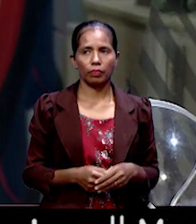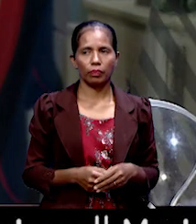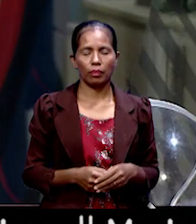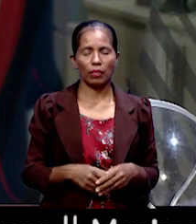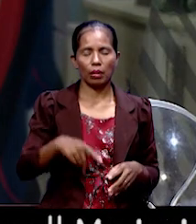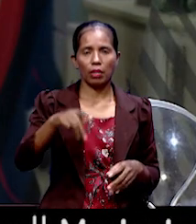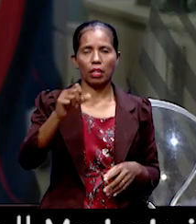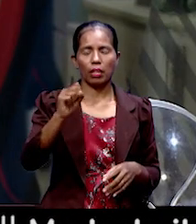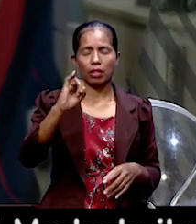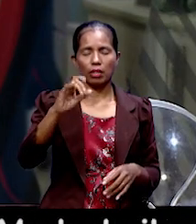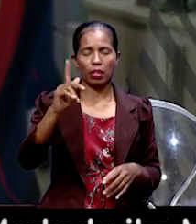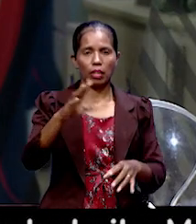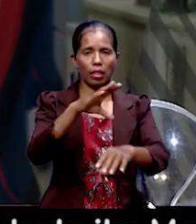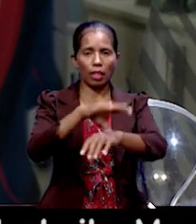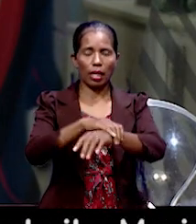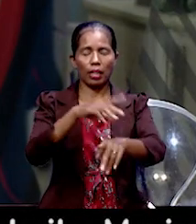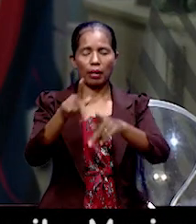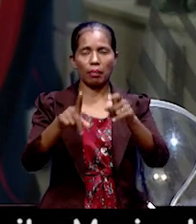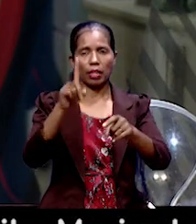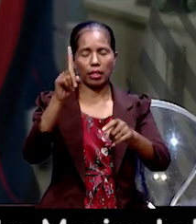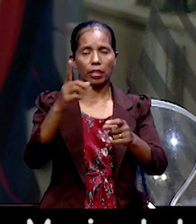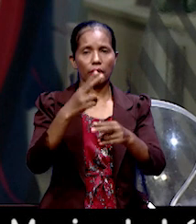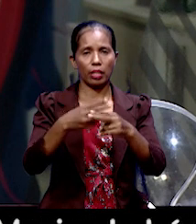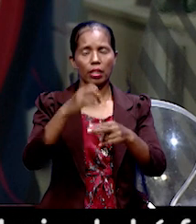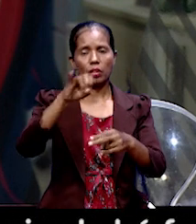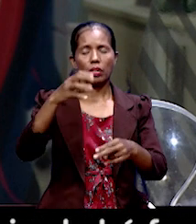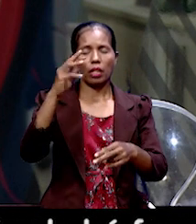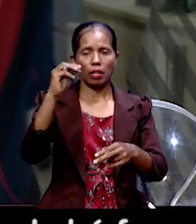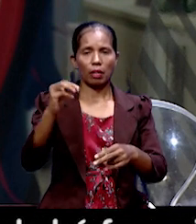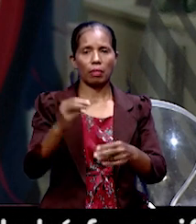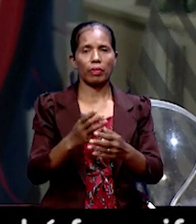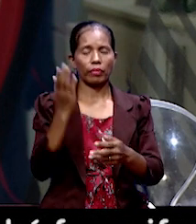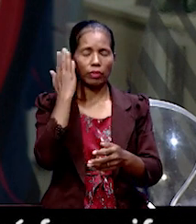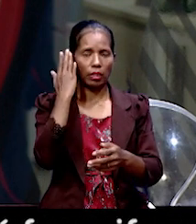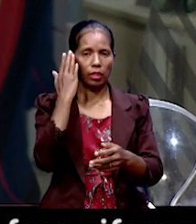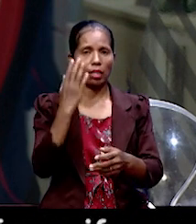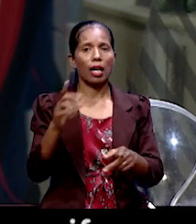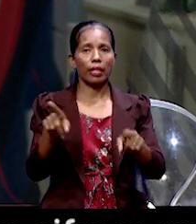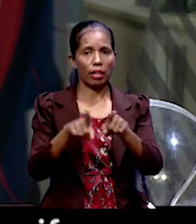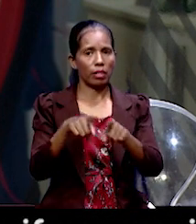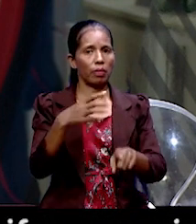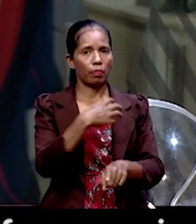Pisik detain sidadang Ida ho inisial Zota Emi nebe haloang hanesan polisia.